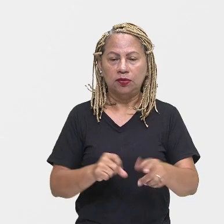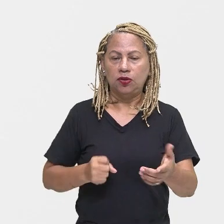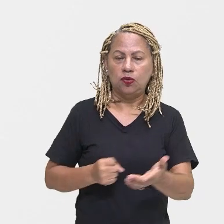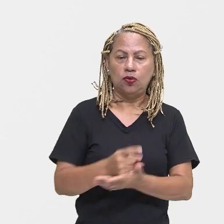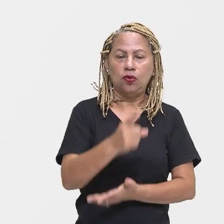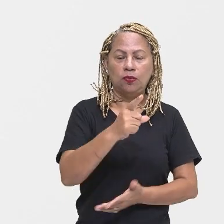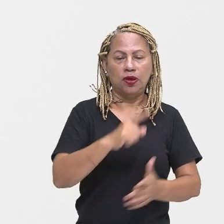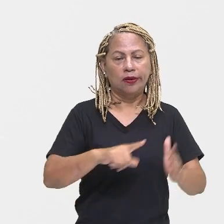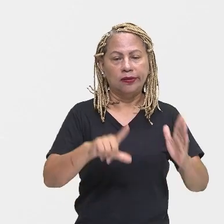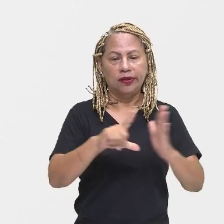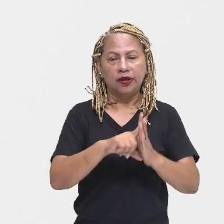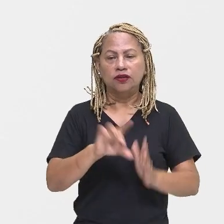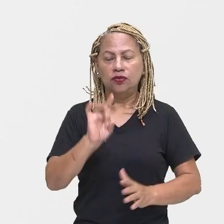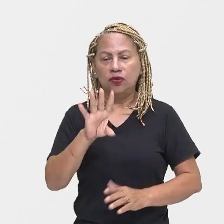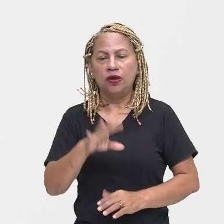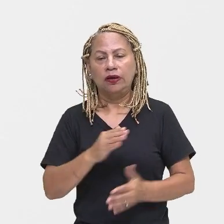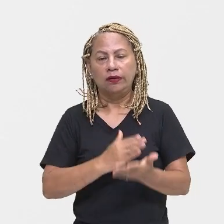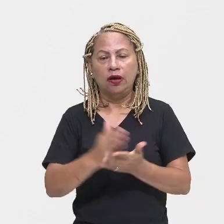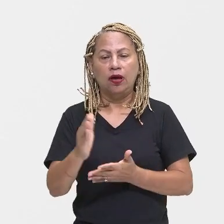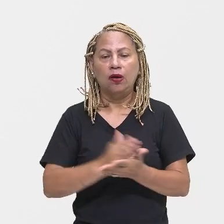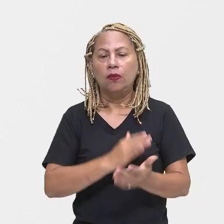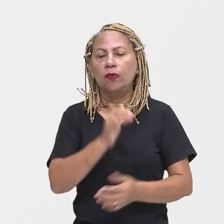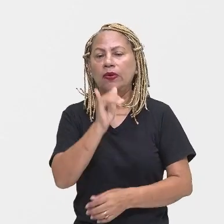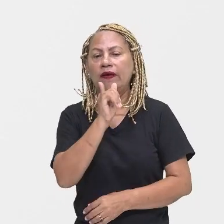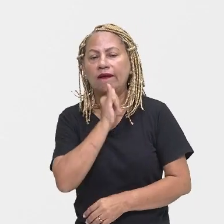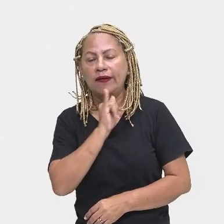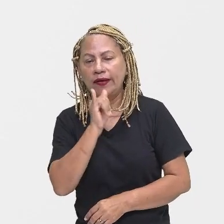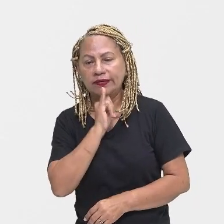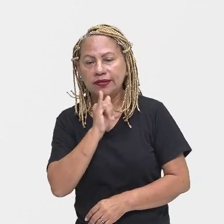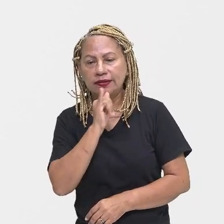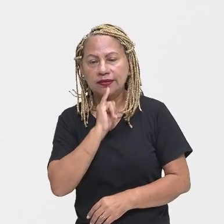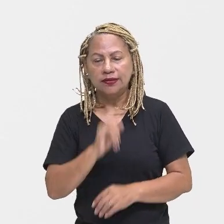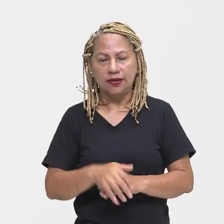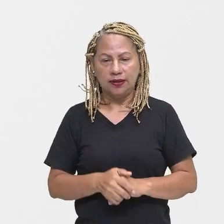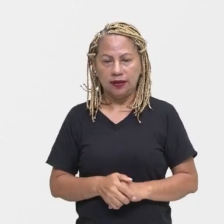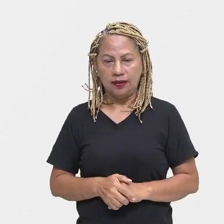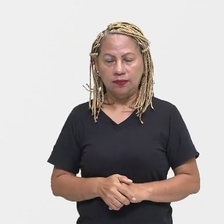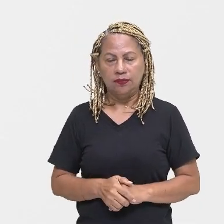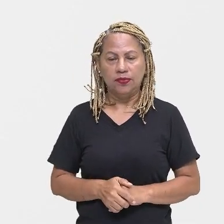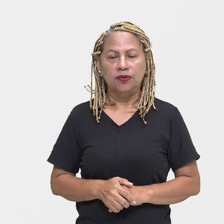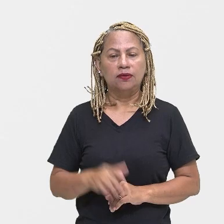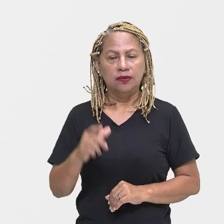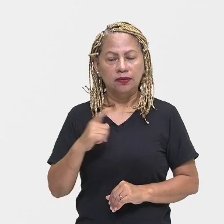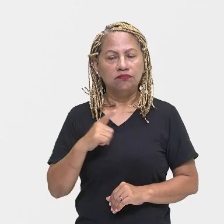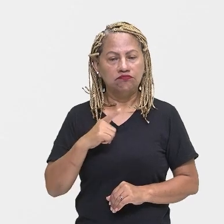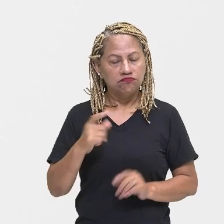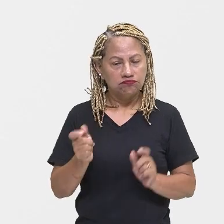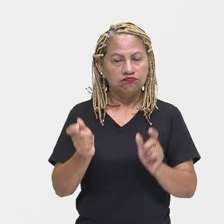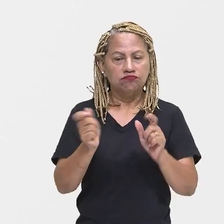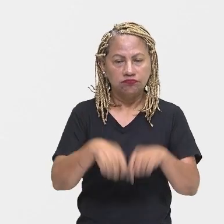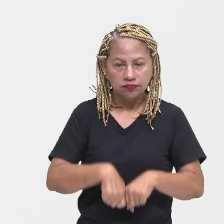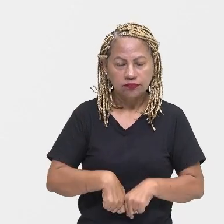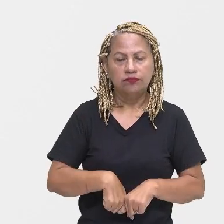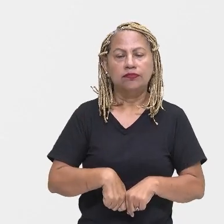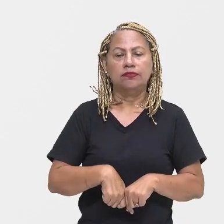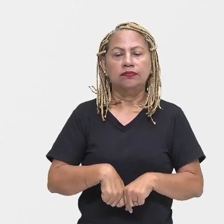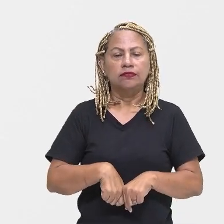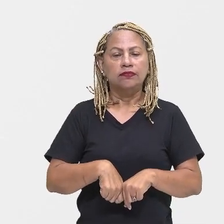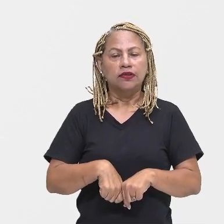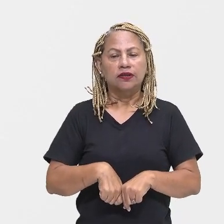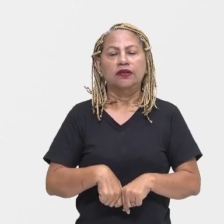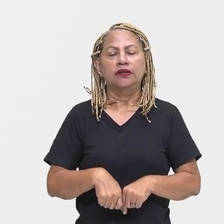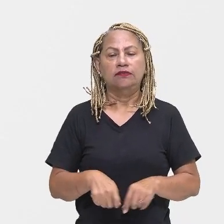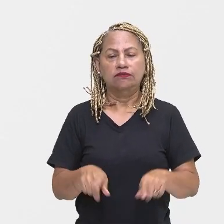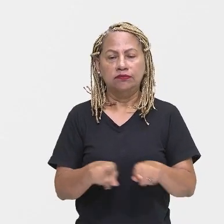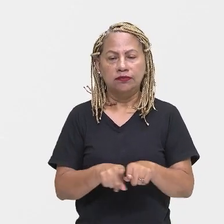tá? Então, só alguns exemplos dos negócios que se tornaram um espaço amplamente explorado